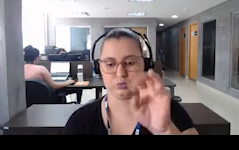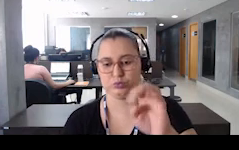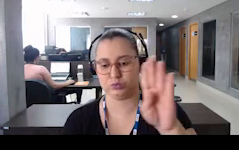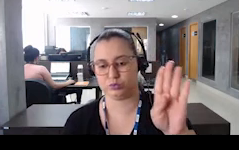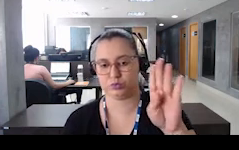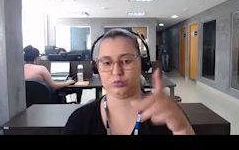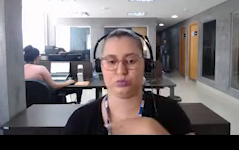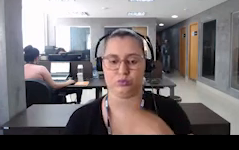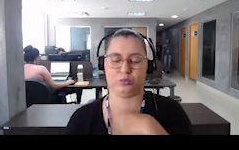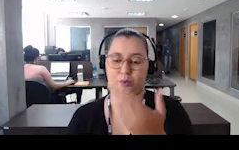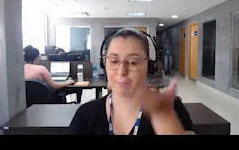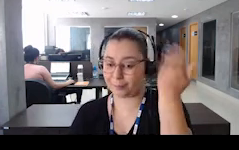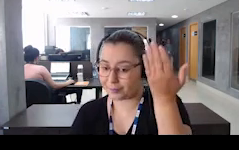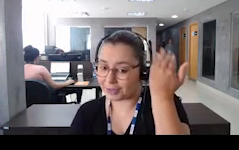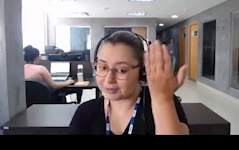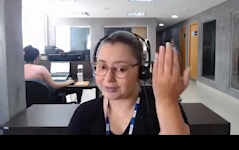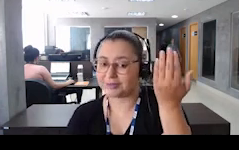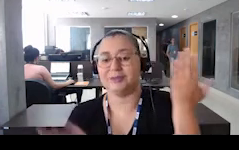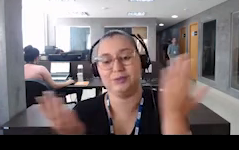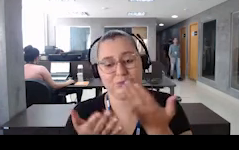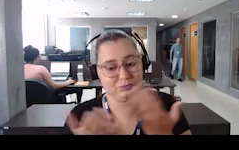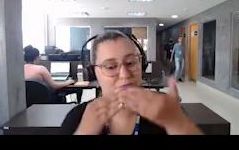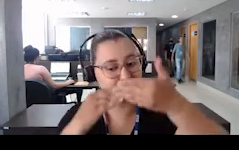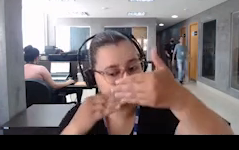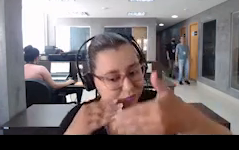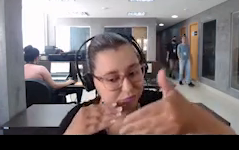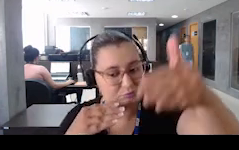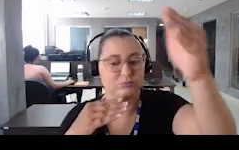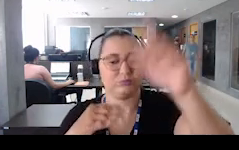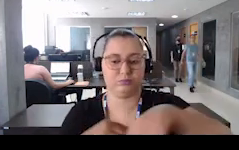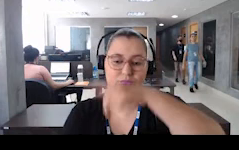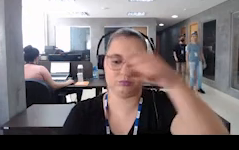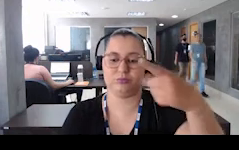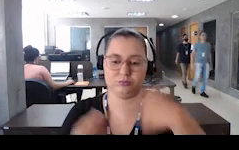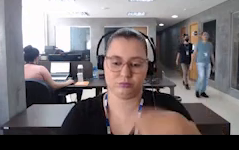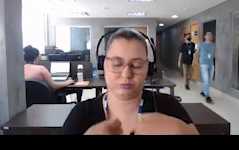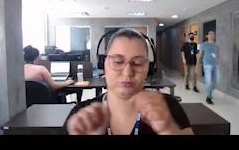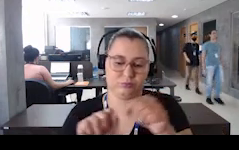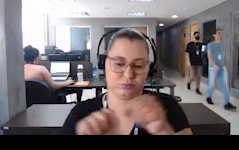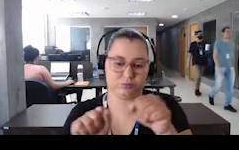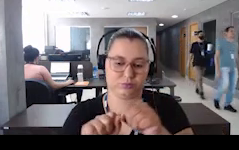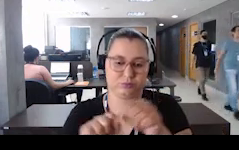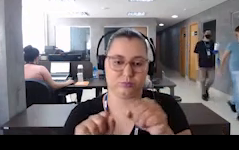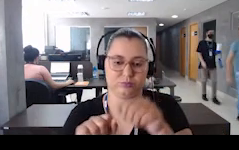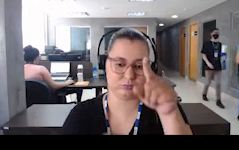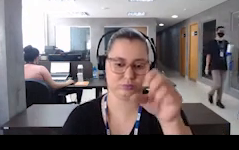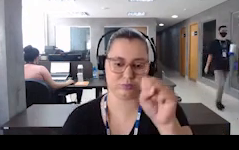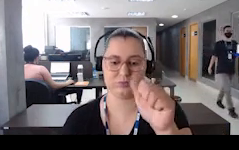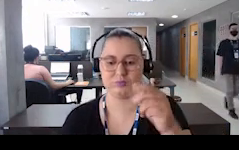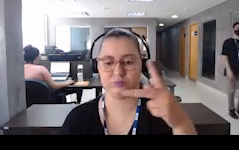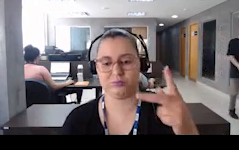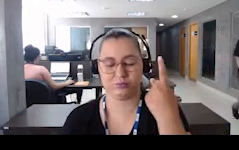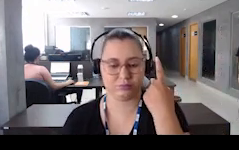web passada e finalizou agora, certo? Então, agora é vocês colocarem a mão na massa e vocês fazerem a de vocês aí,